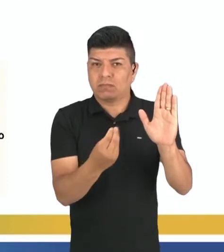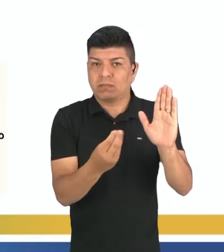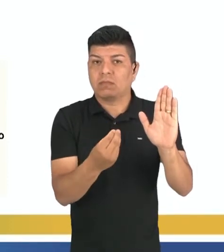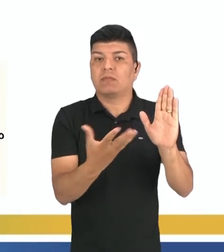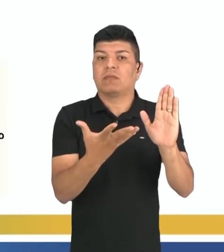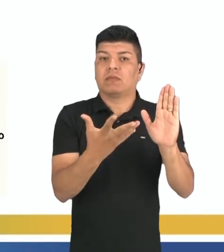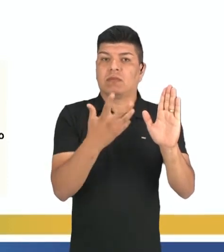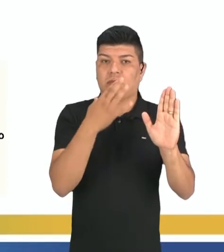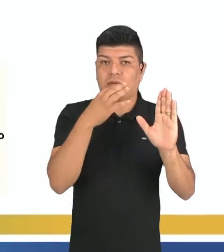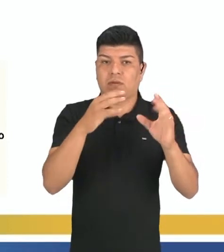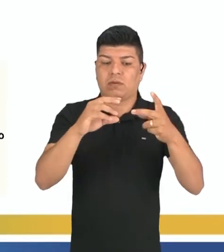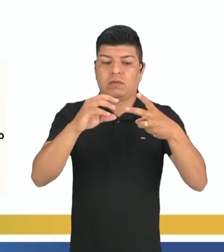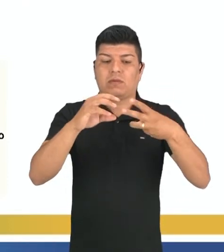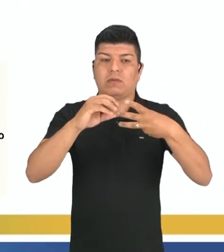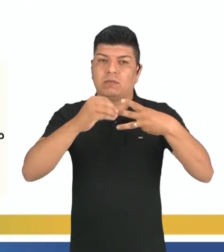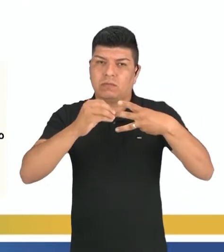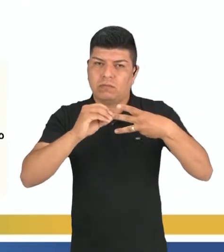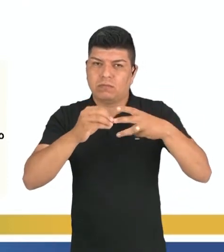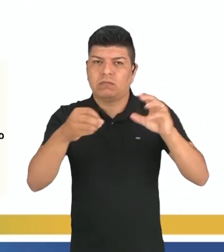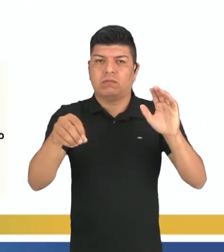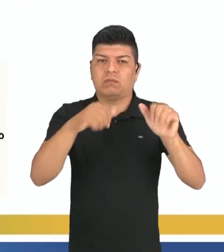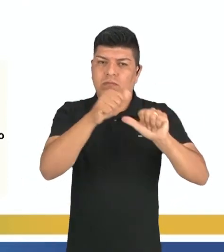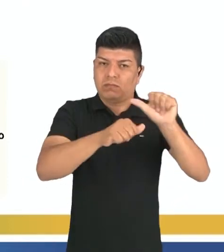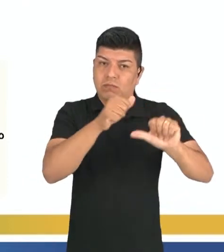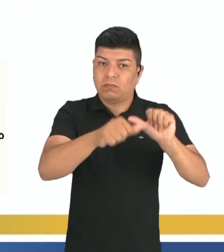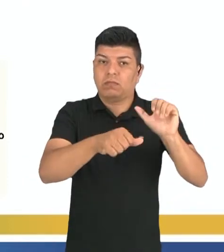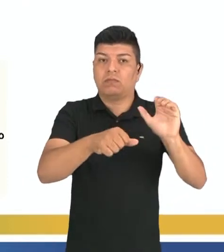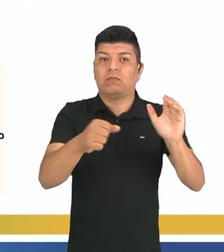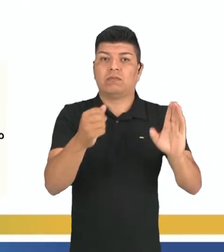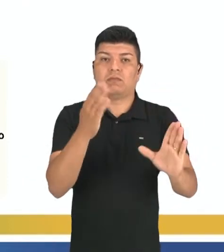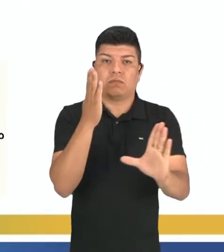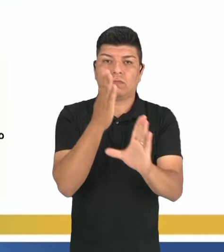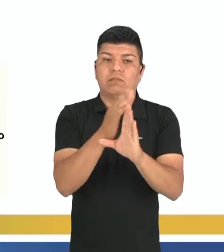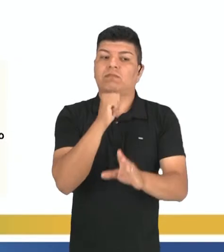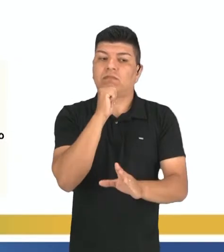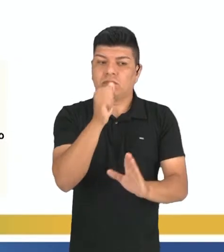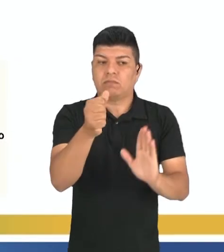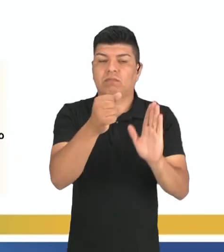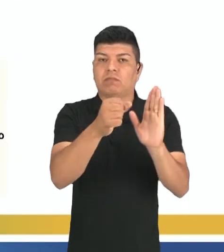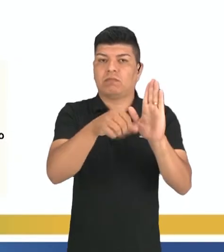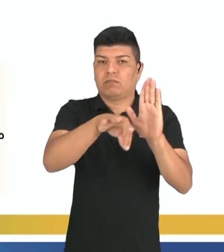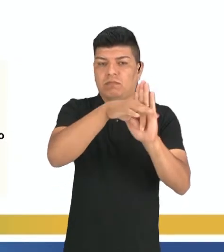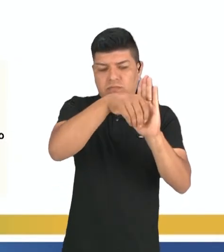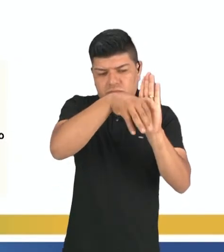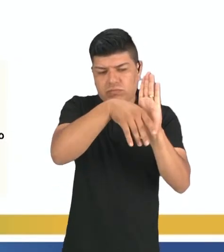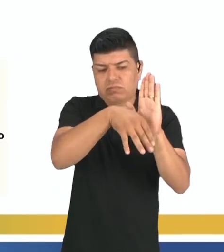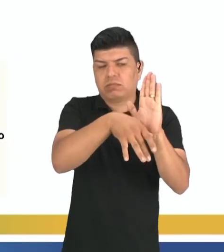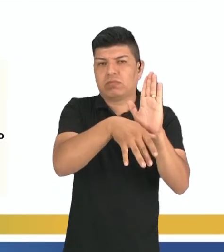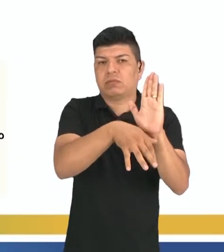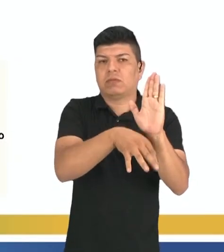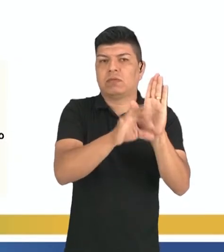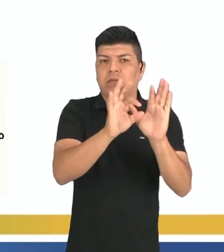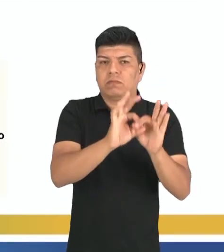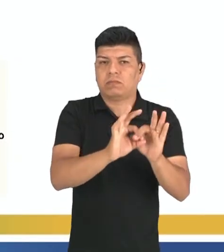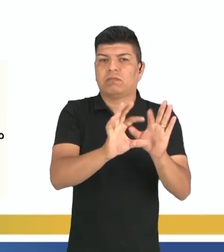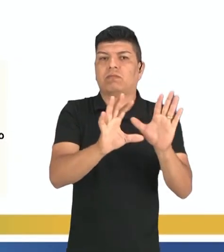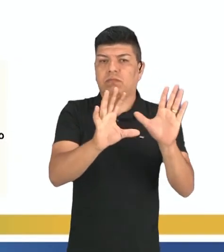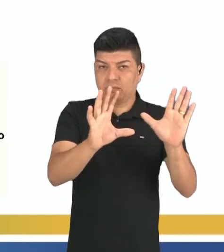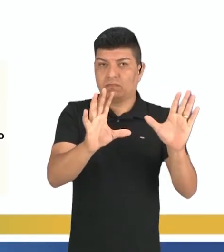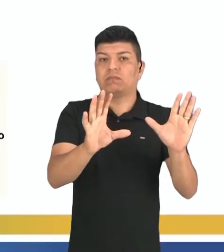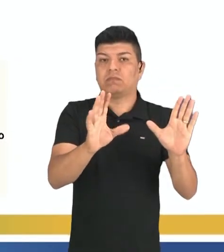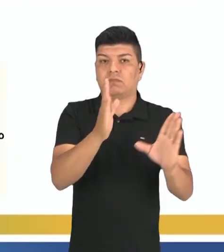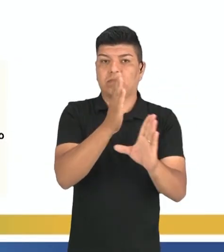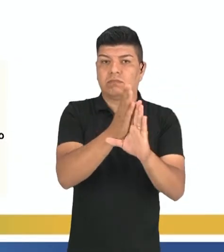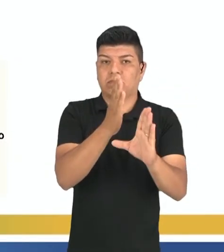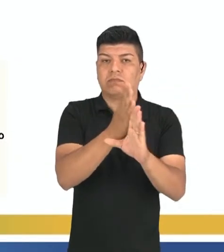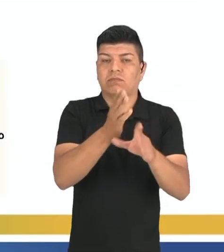que essas células elas descamam, ocorre o processo da menstruação. E todo esse sangue ele é liberado através do